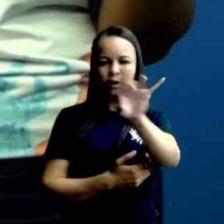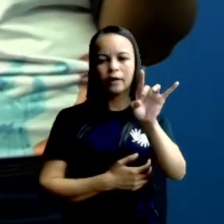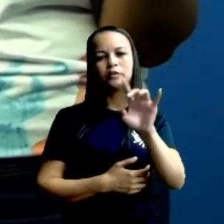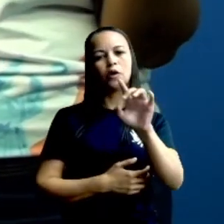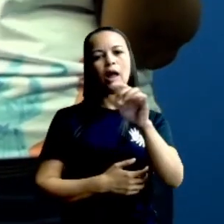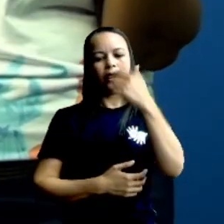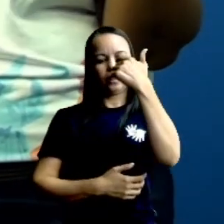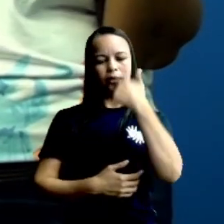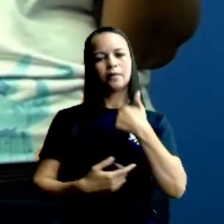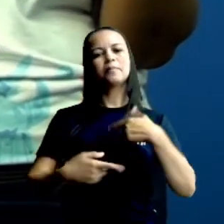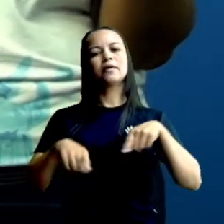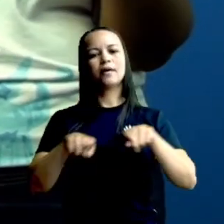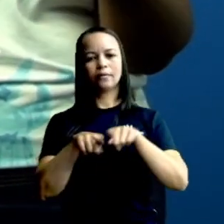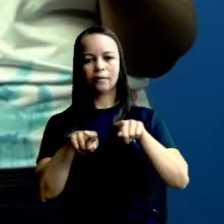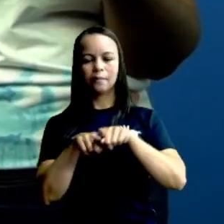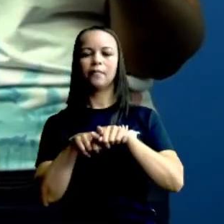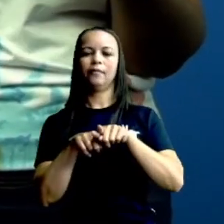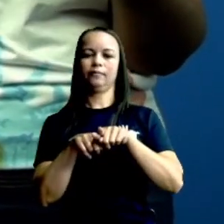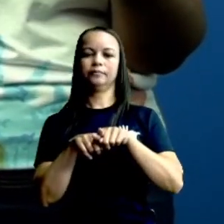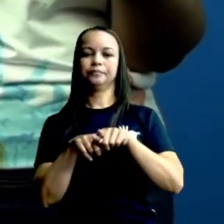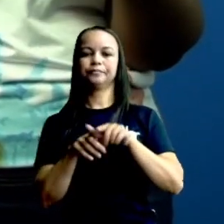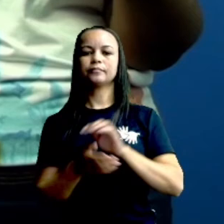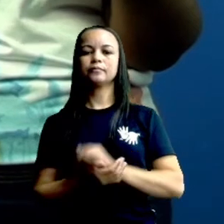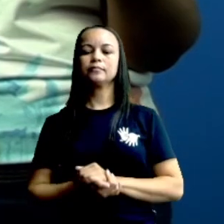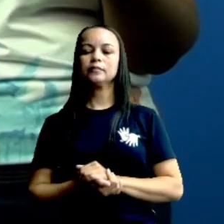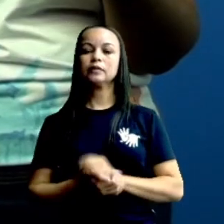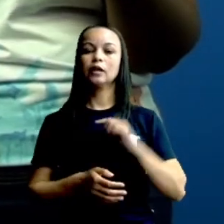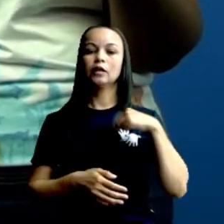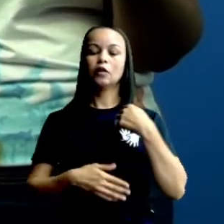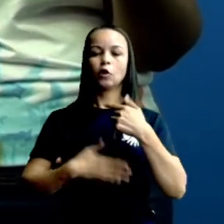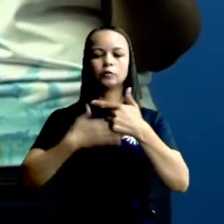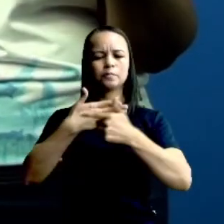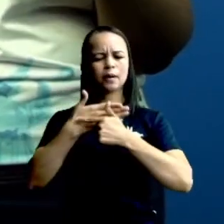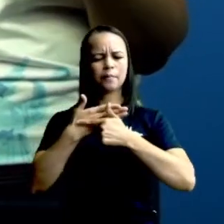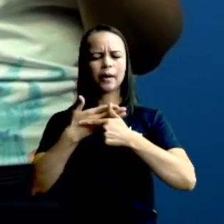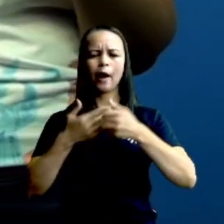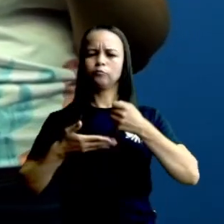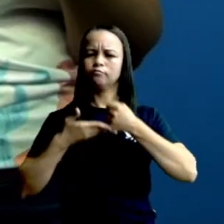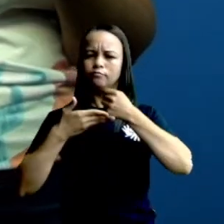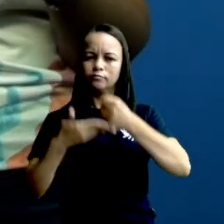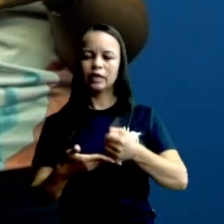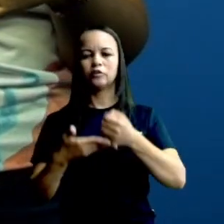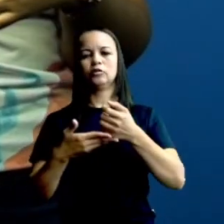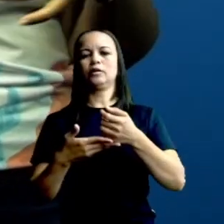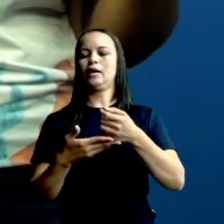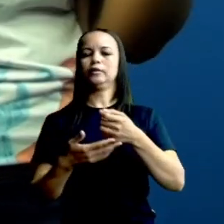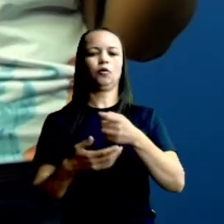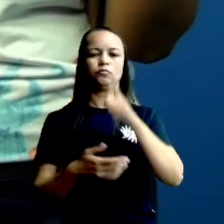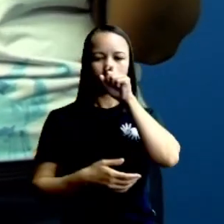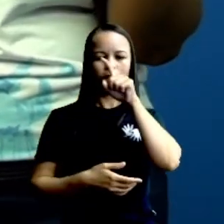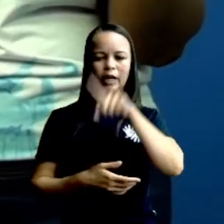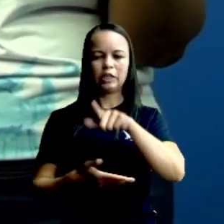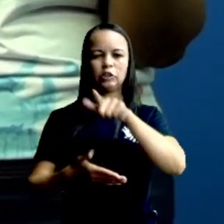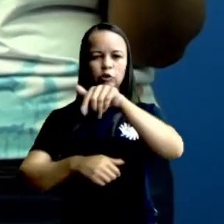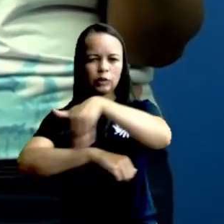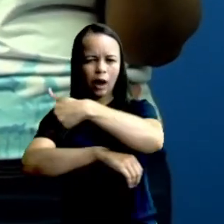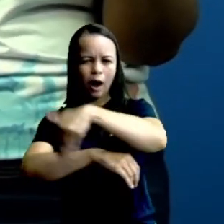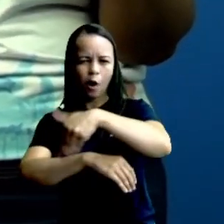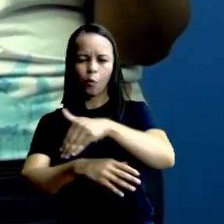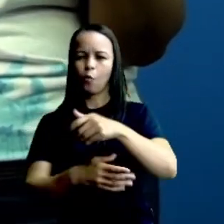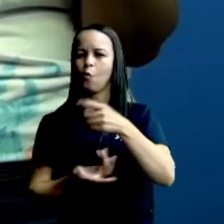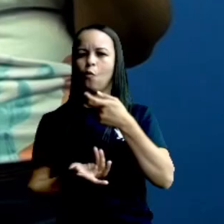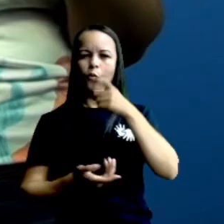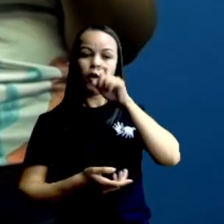a minha responsabilidade. Nós temos esse papel, tá? Então, não jogar lixo na rua, jogar o lixo no